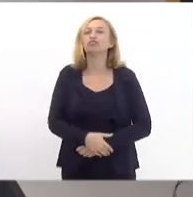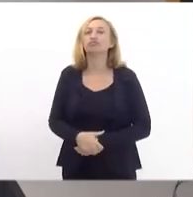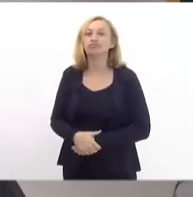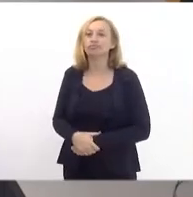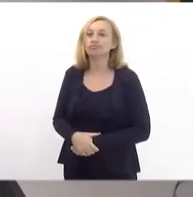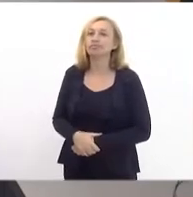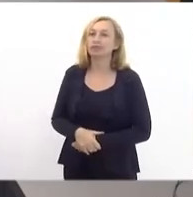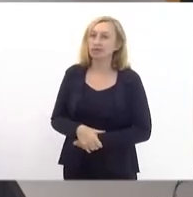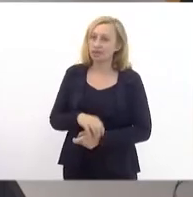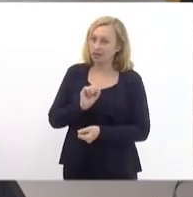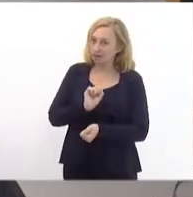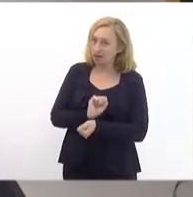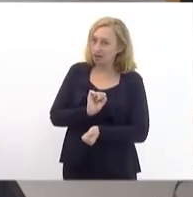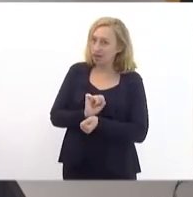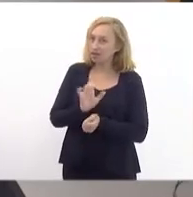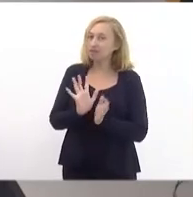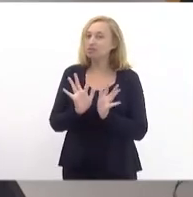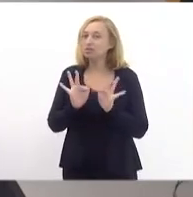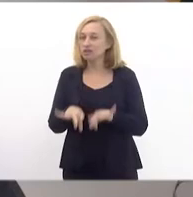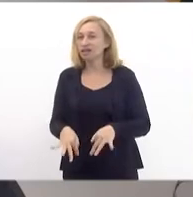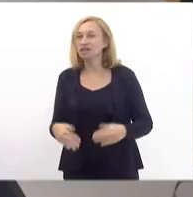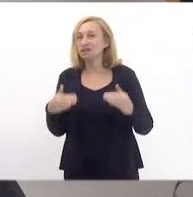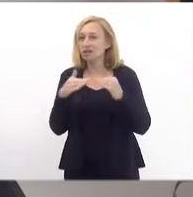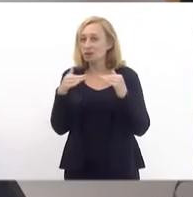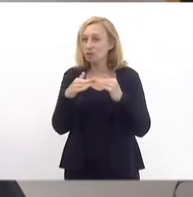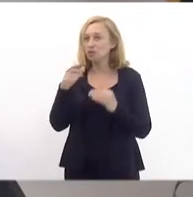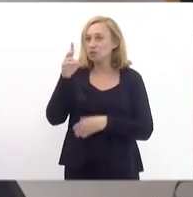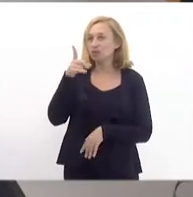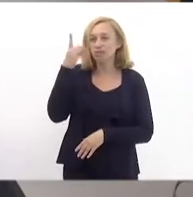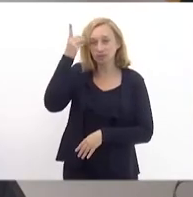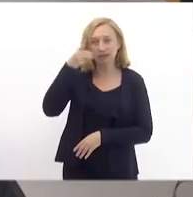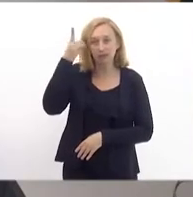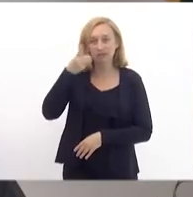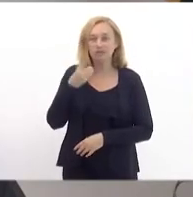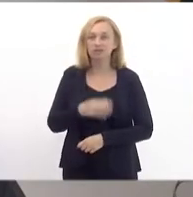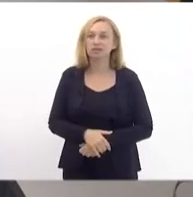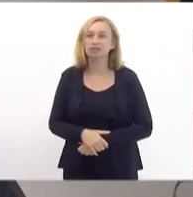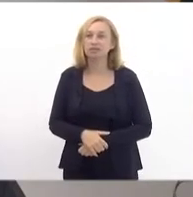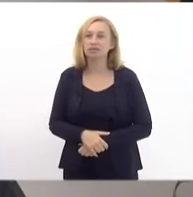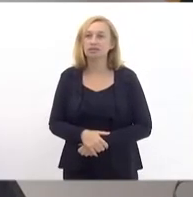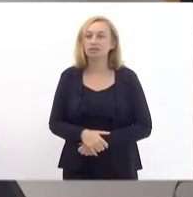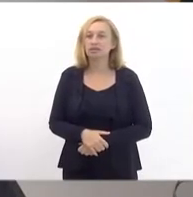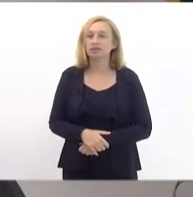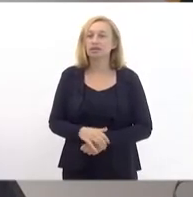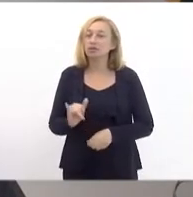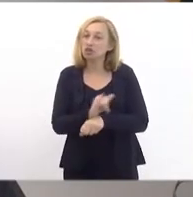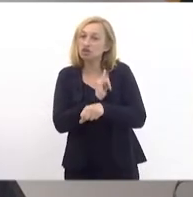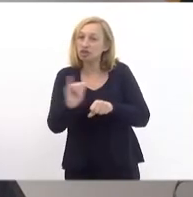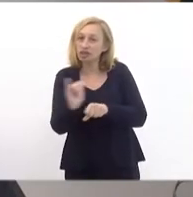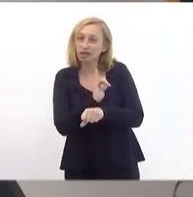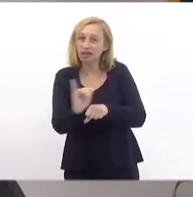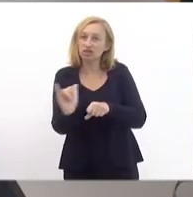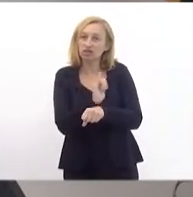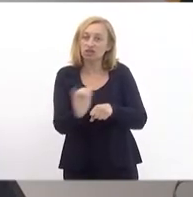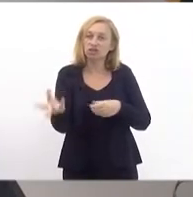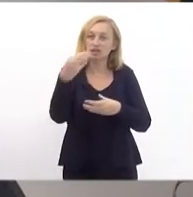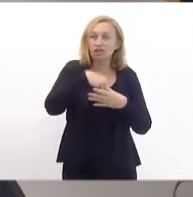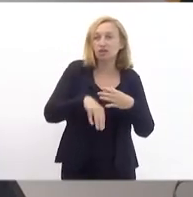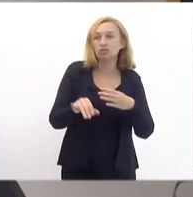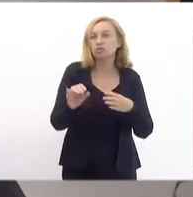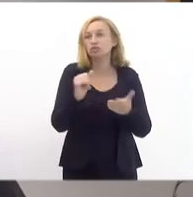A gente espera finalizar um acordo, né, deputado? Encampação é um mecanismo dentro do